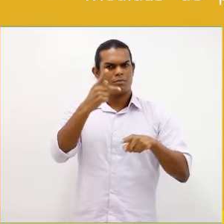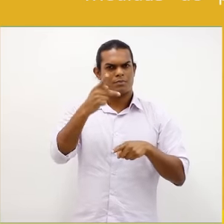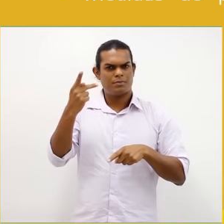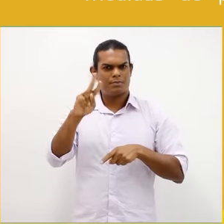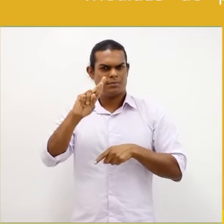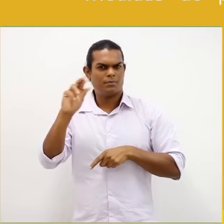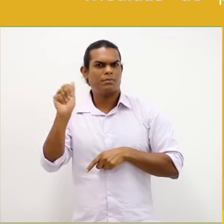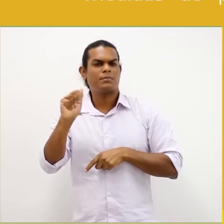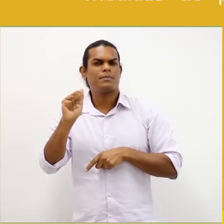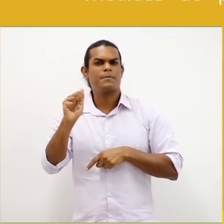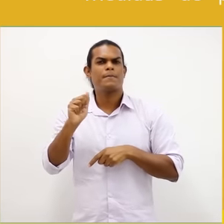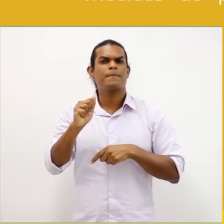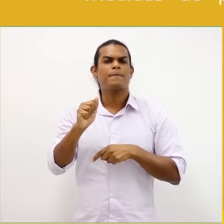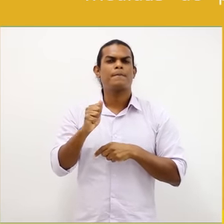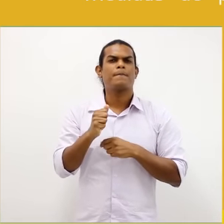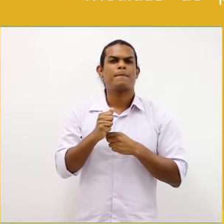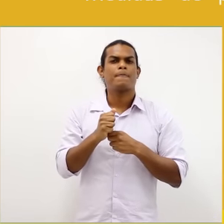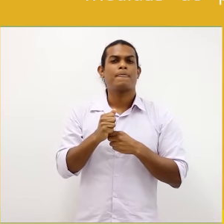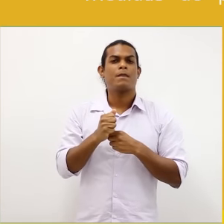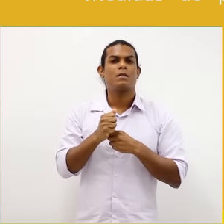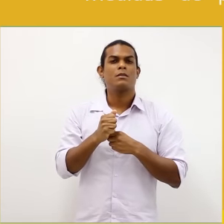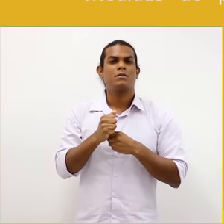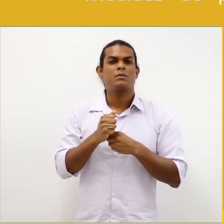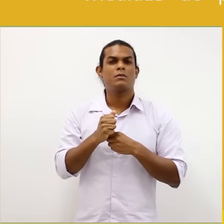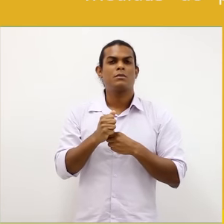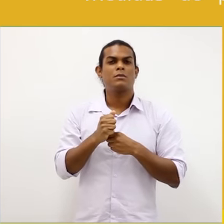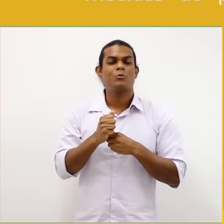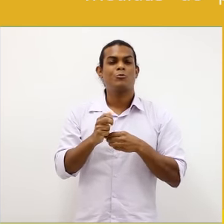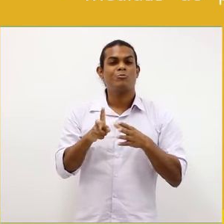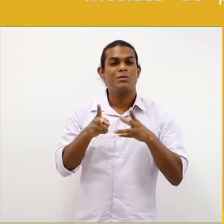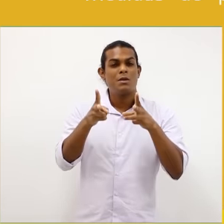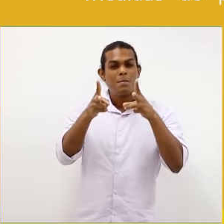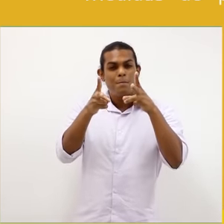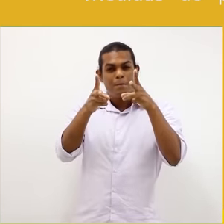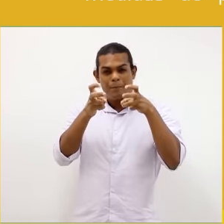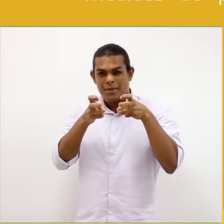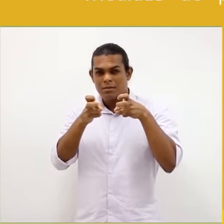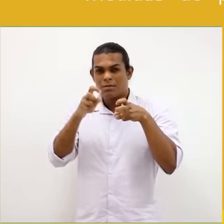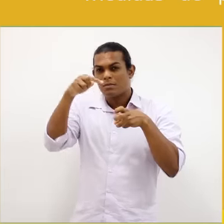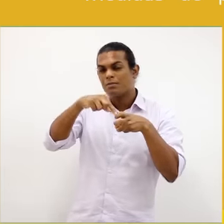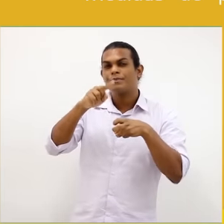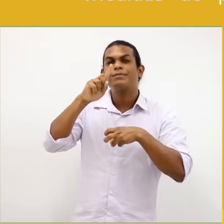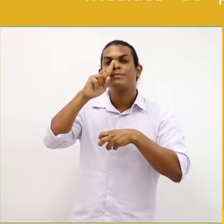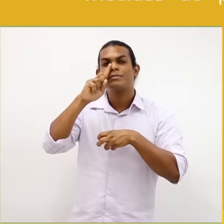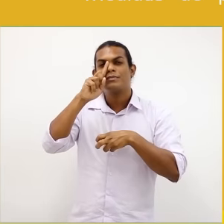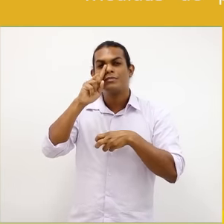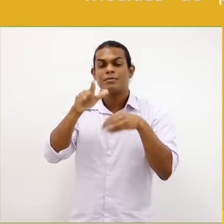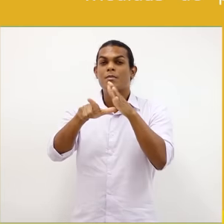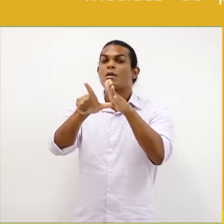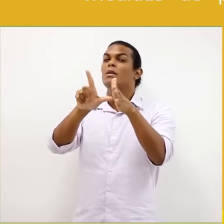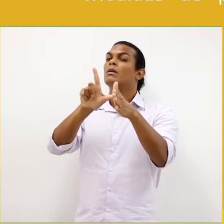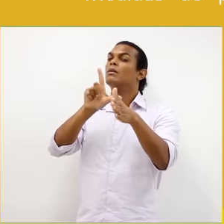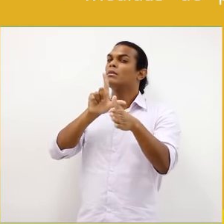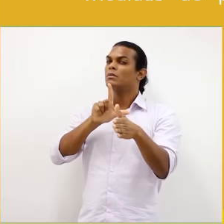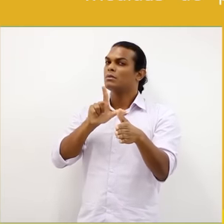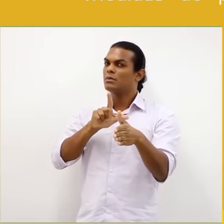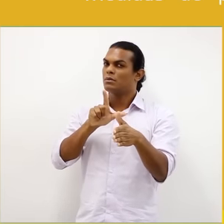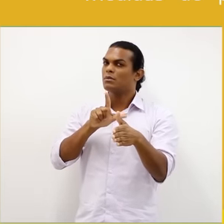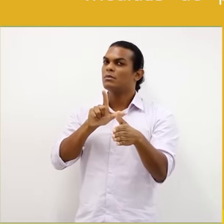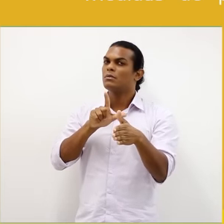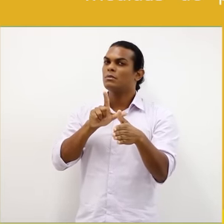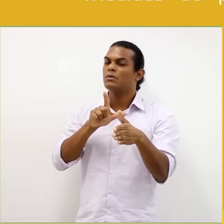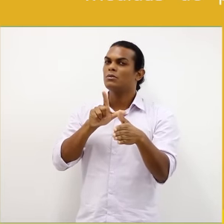vamos ver que existe uma fase de antecipação e reconhecimento de risco. Essa fase visa identificar os riscos potenciais